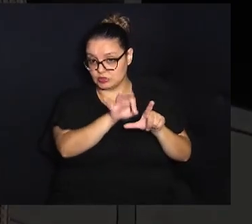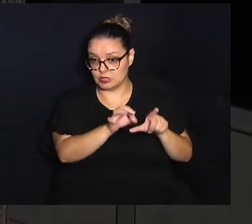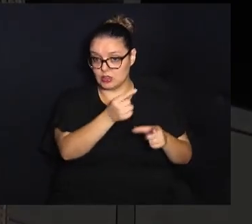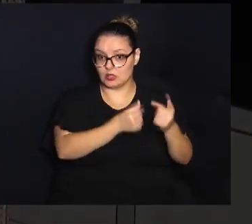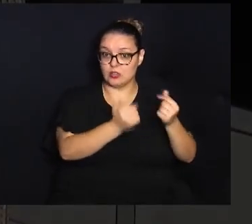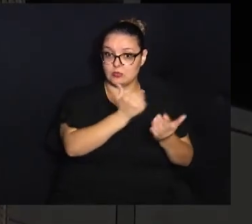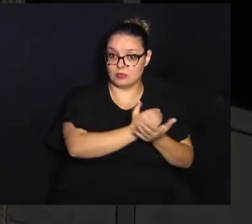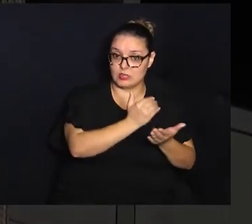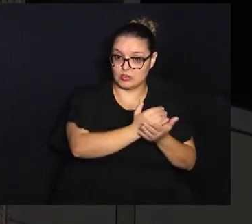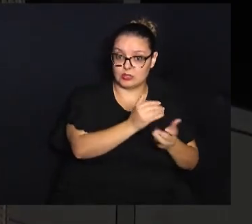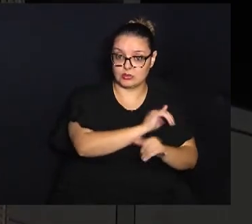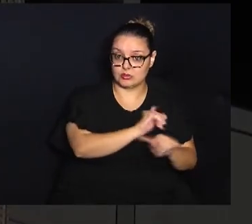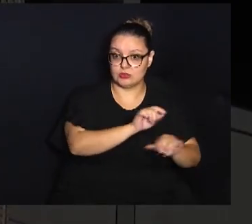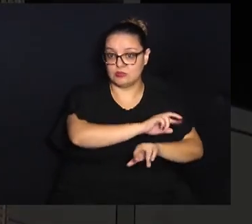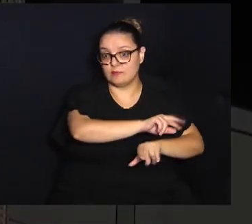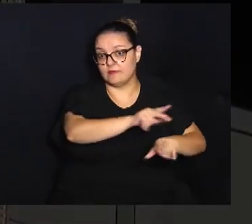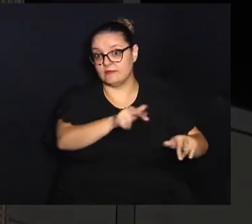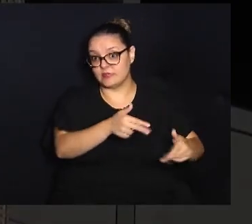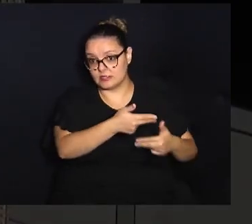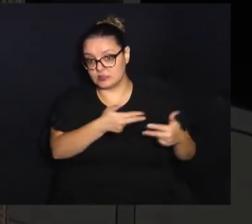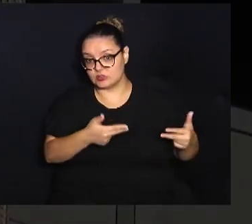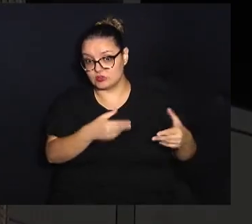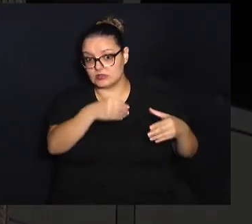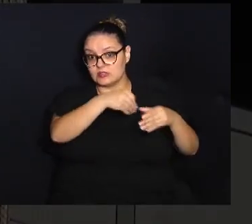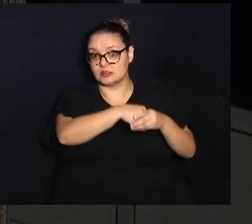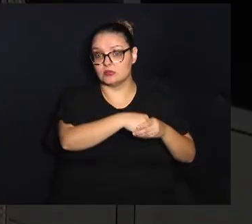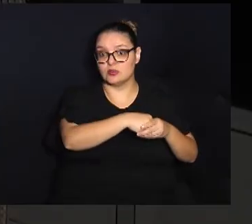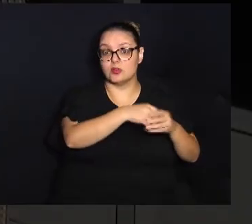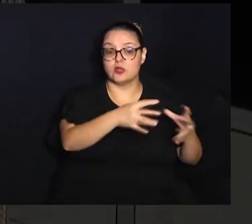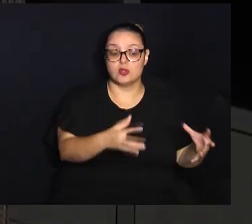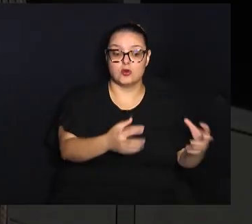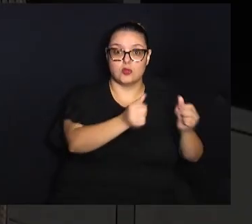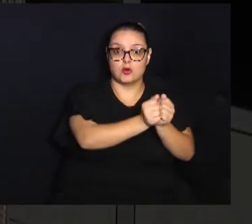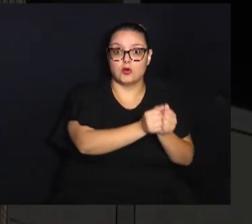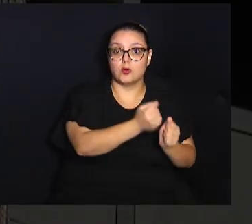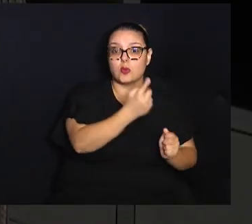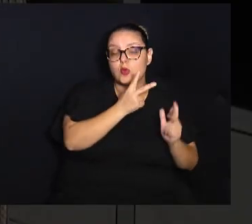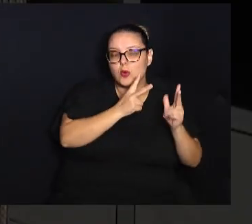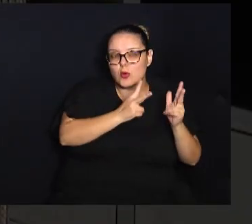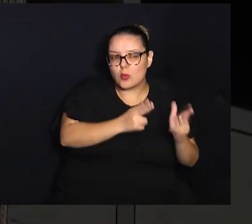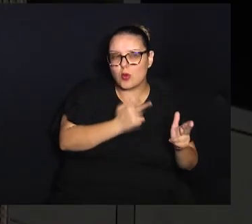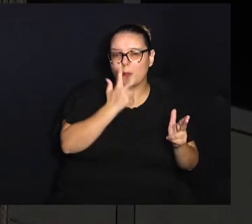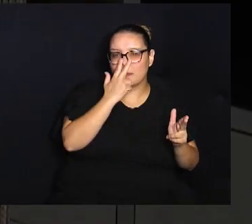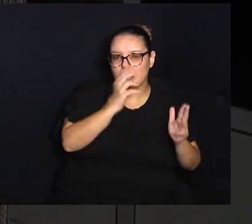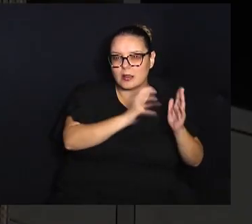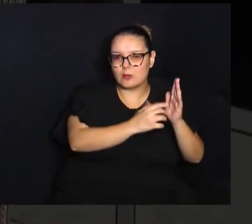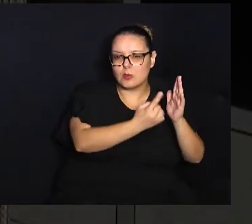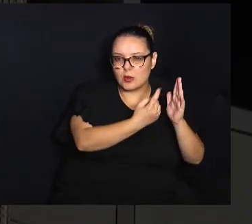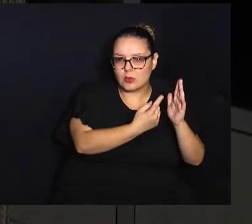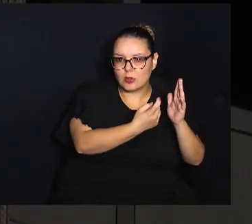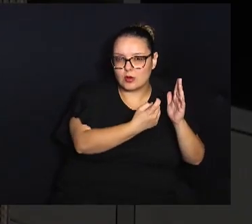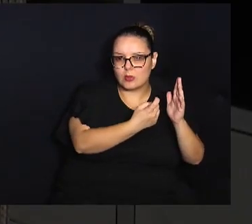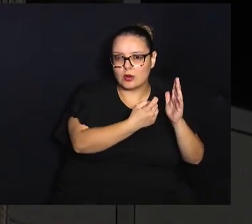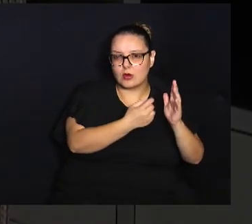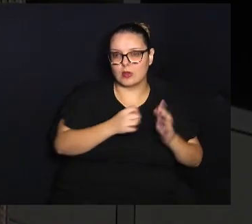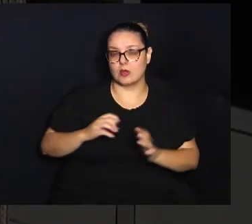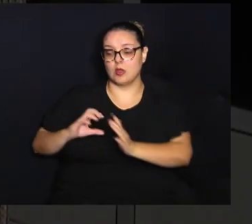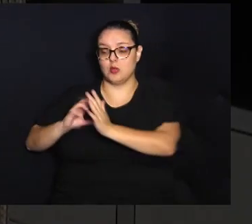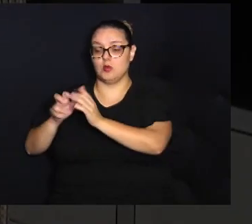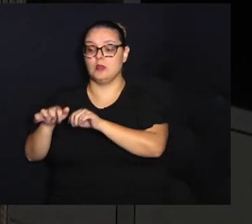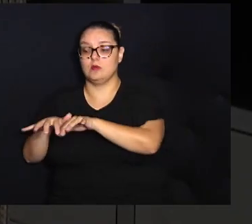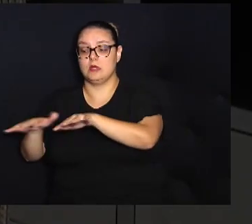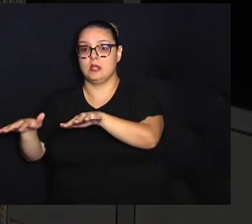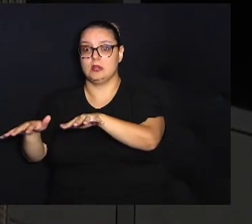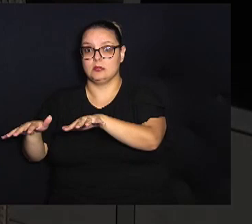de campanha, uma porção de coisas que passam a funcionar como se fosse um partido só. A sublegenda, as coligações já